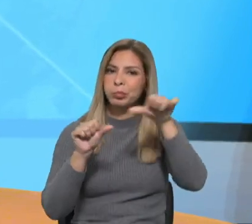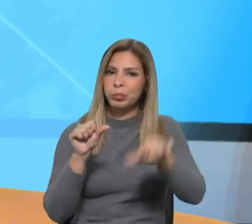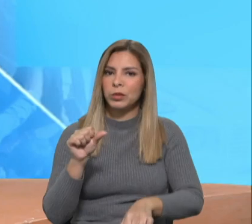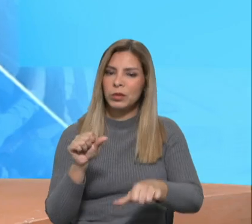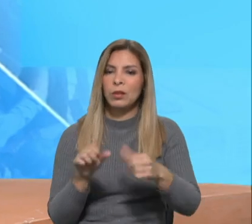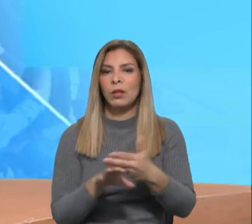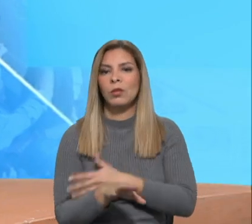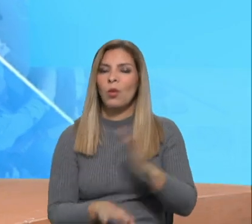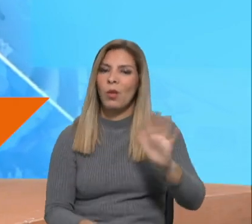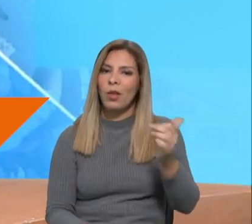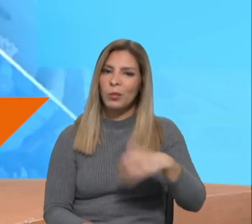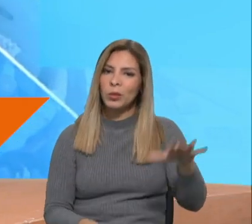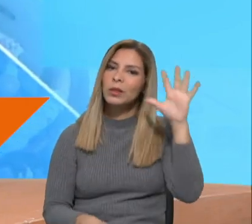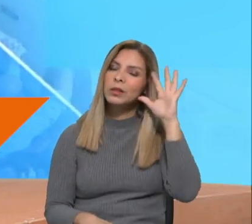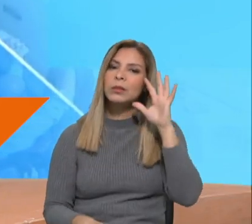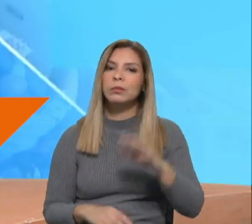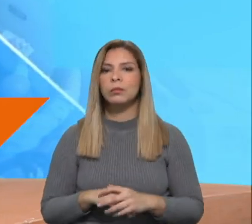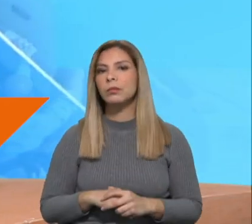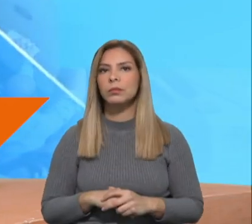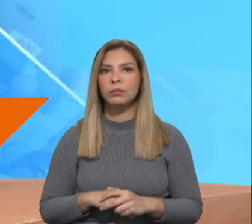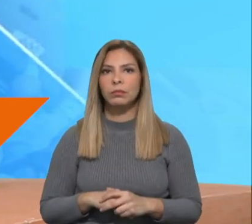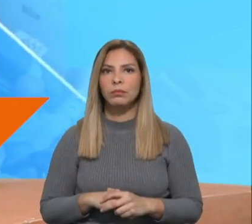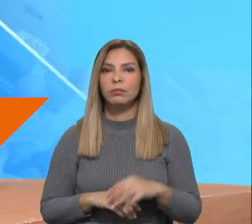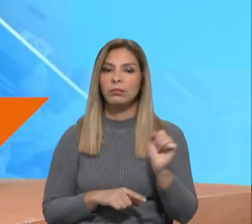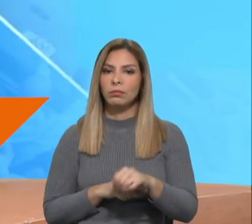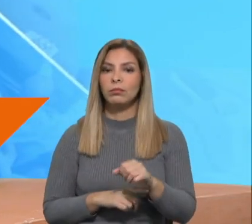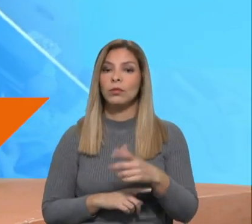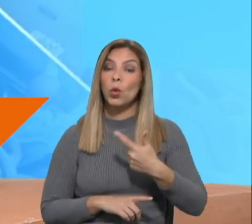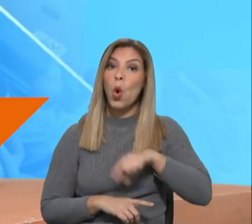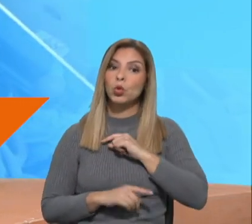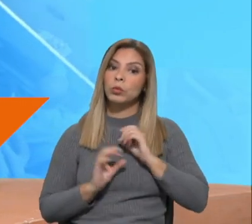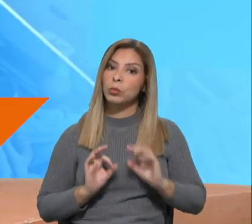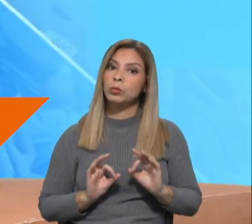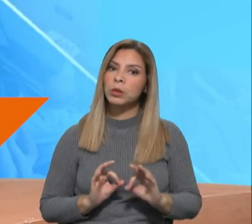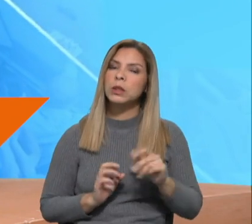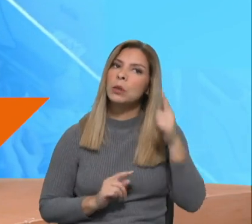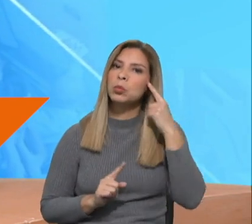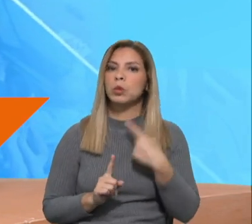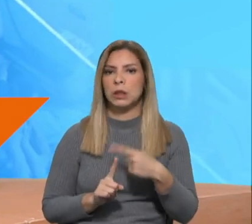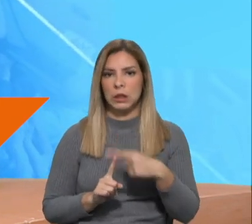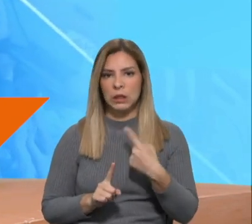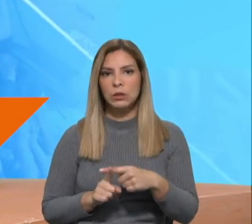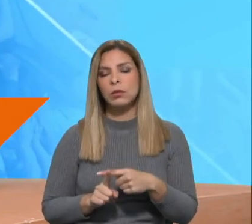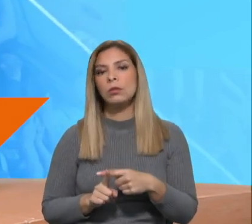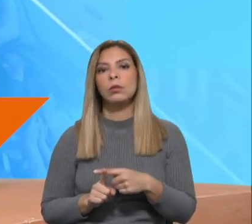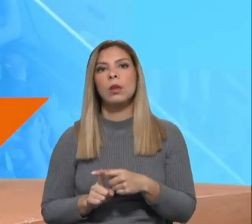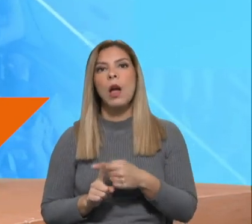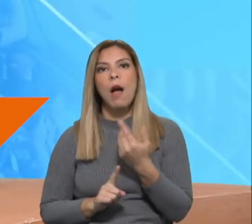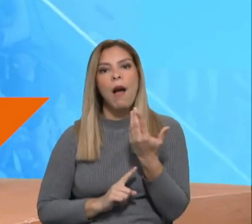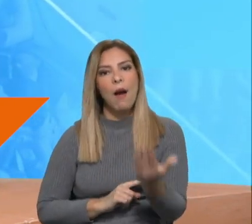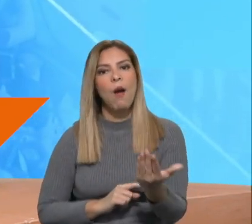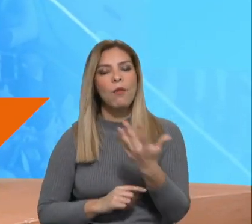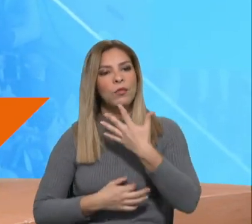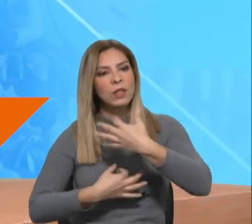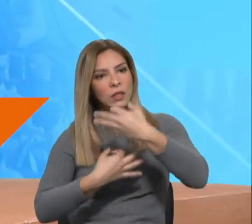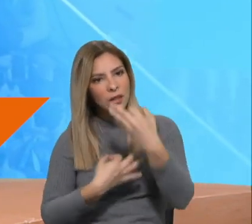Olá, Henrique, boa tarde. Sim, isso é aquilo que fica para nós. Há um ponto positivo, é que realmente na história oficial do